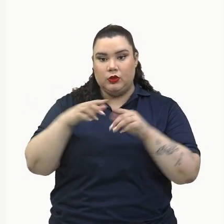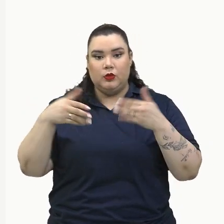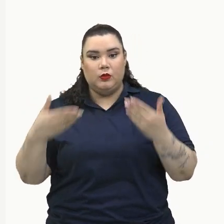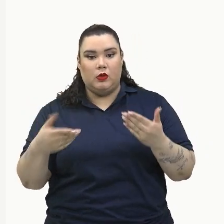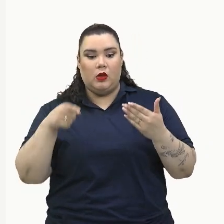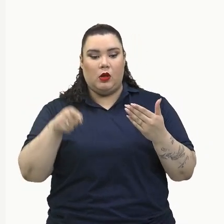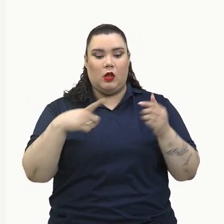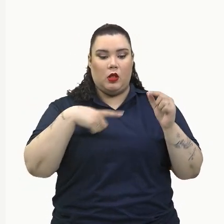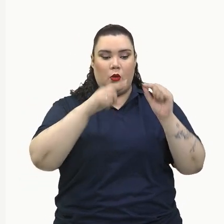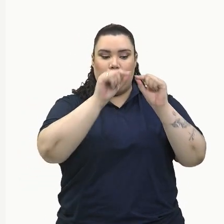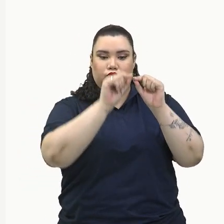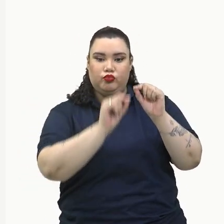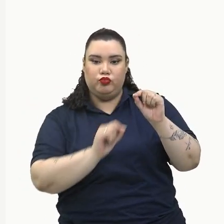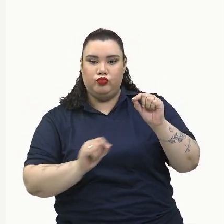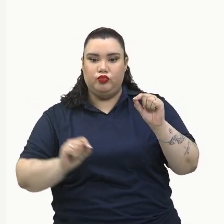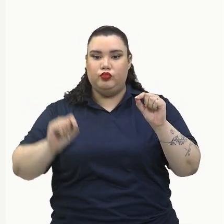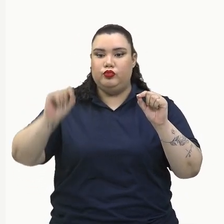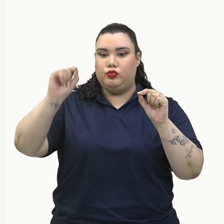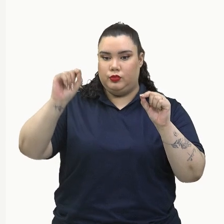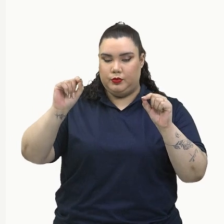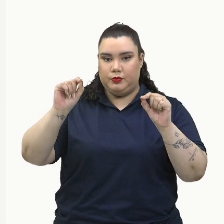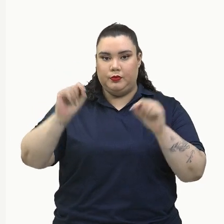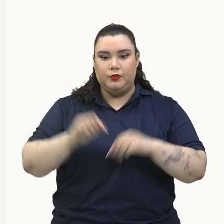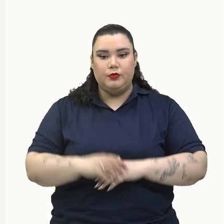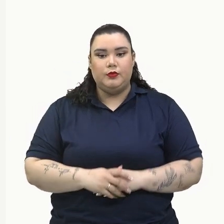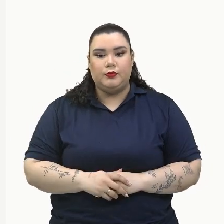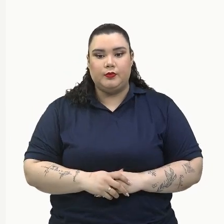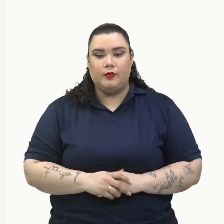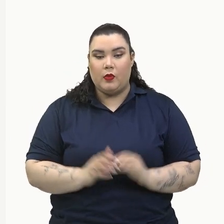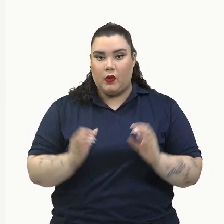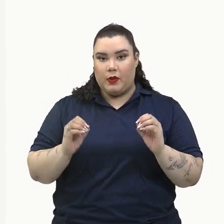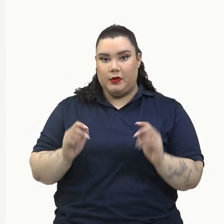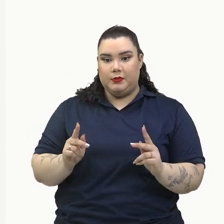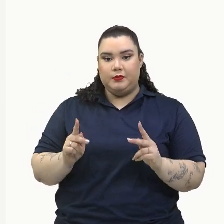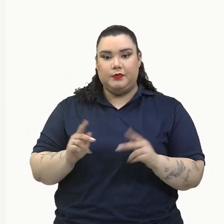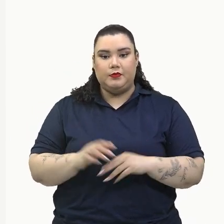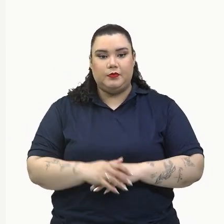né, a sua abertura seria voltada para cima. Beleza.